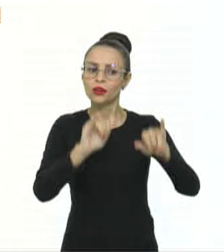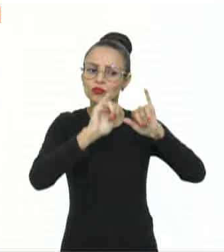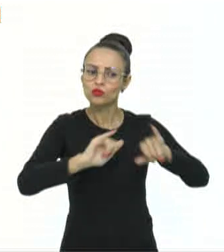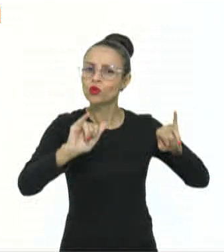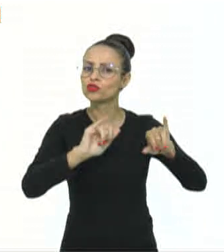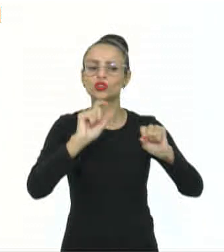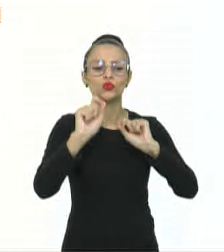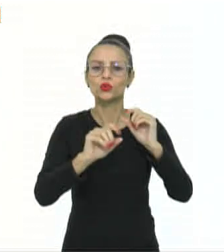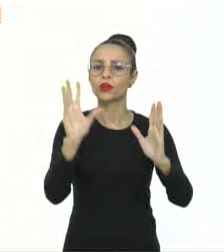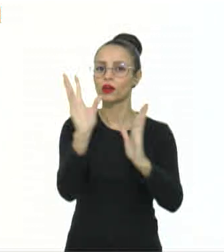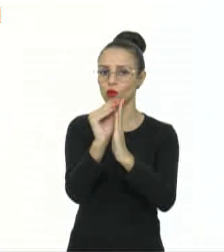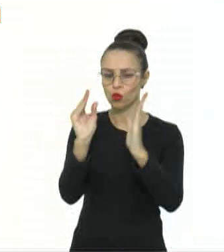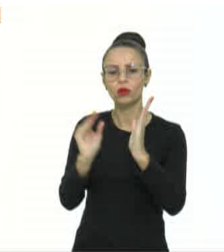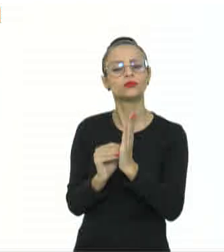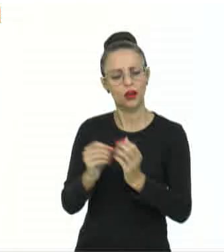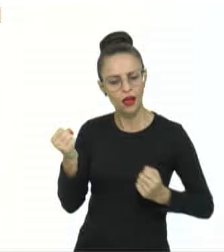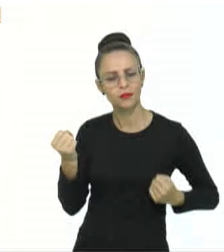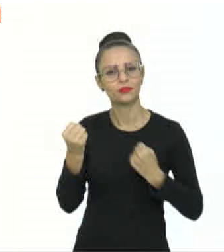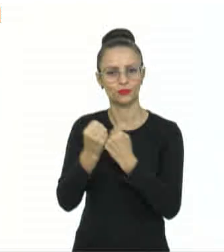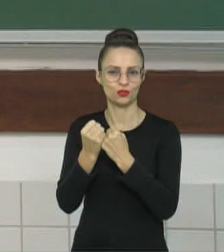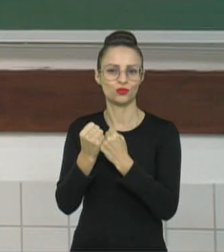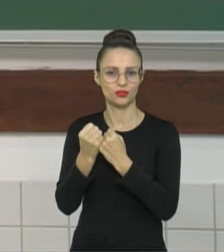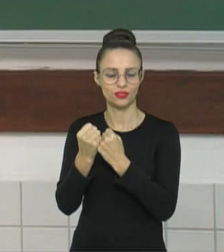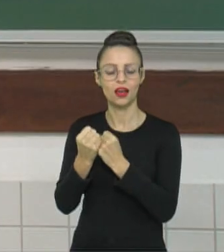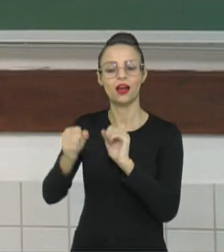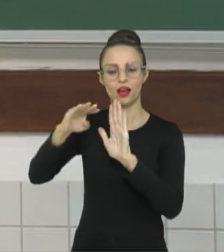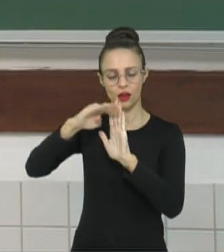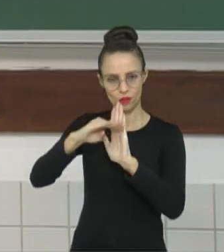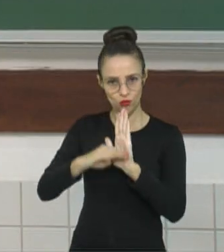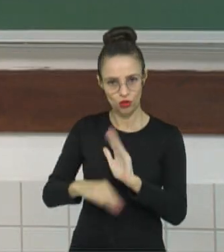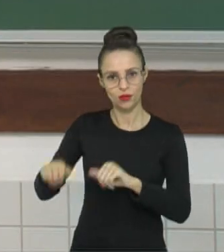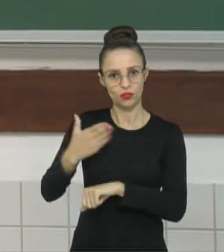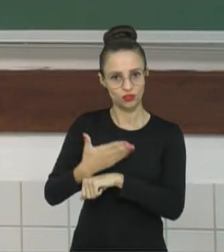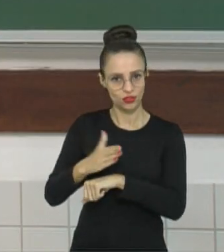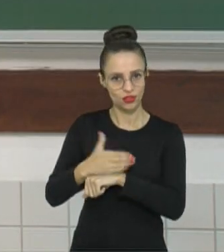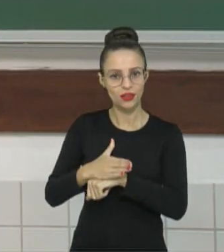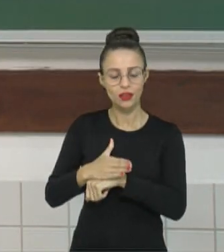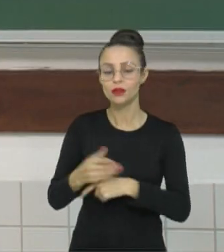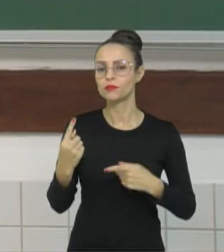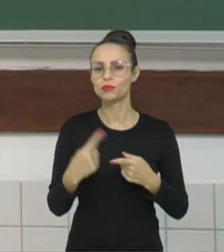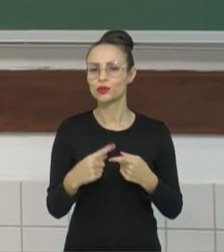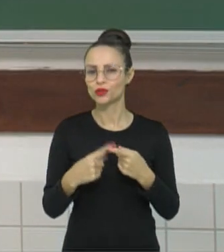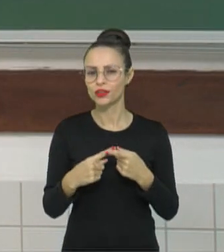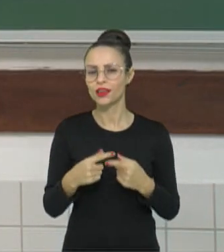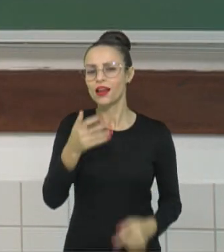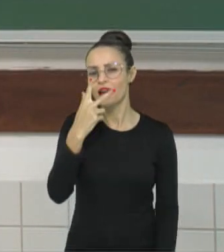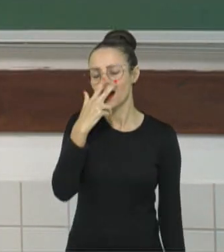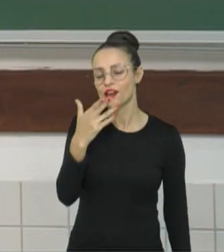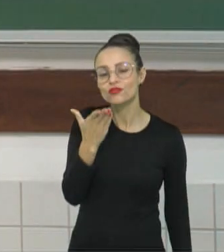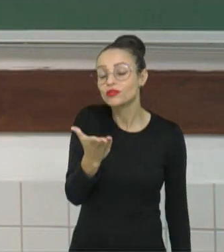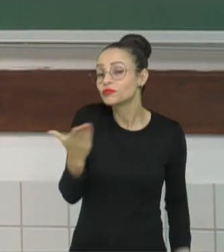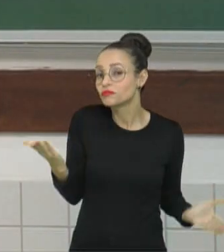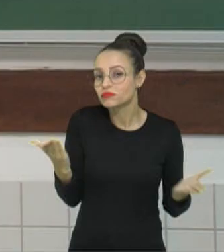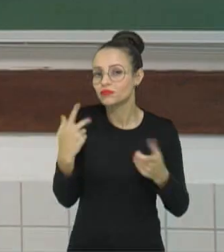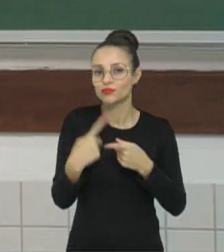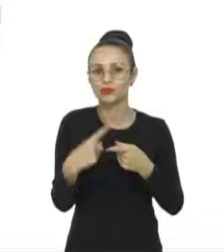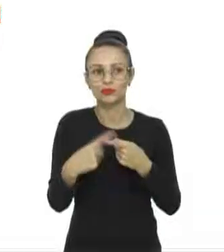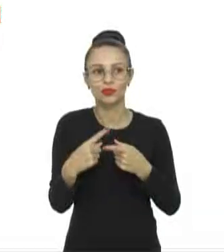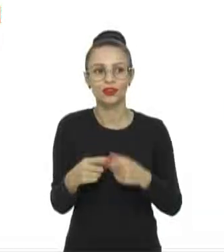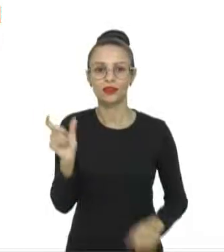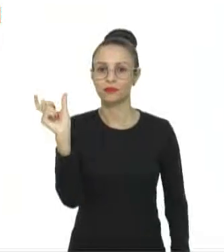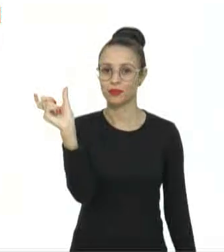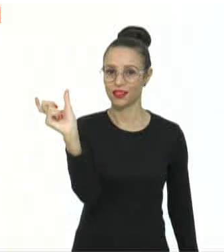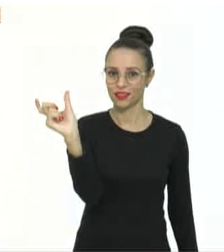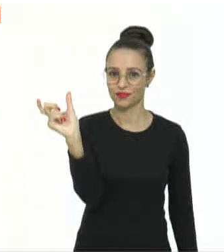um conteúdo favorável ao programa de trainee. Por que você acha isso, professor? Porque nós